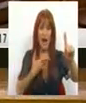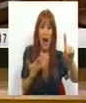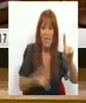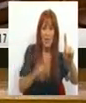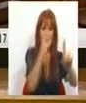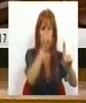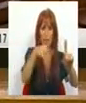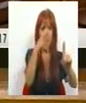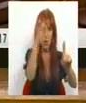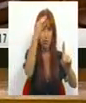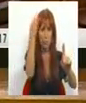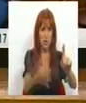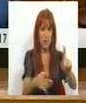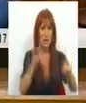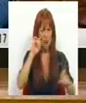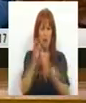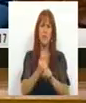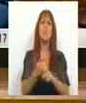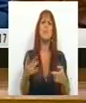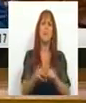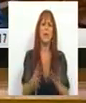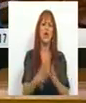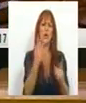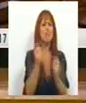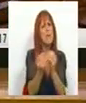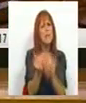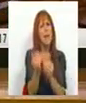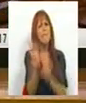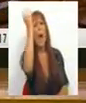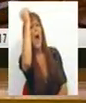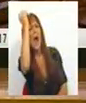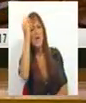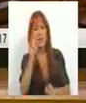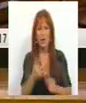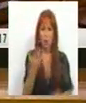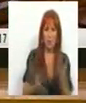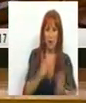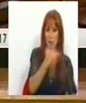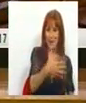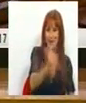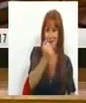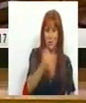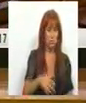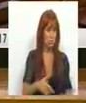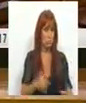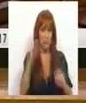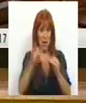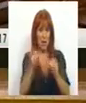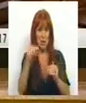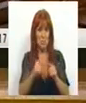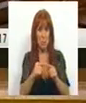pretendia, 1,8%. Exigia-se que crescesse um bocadinho mais que em 2015, pelos vistos,